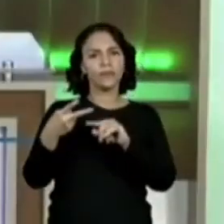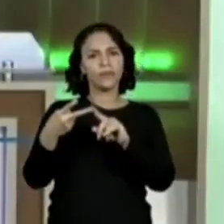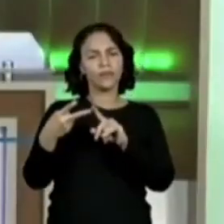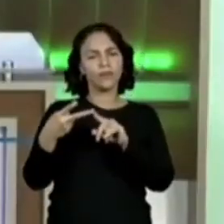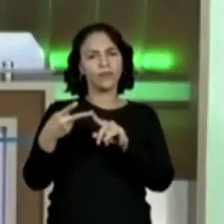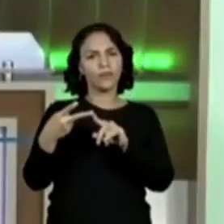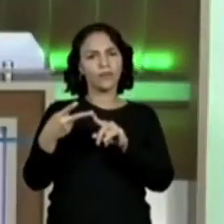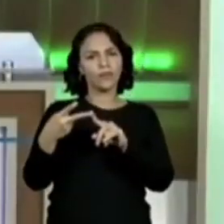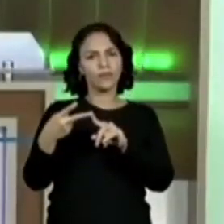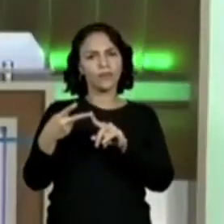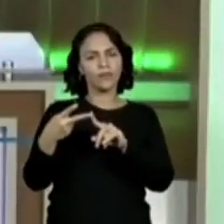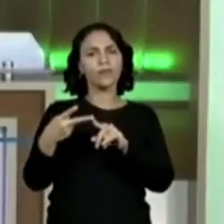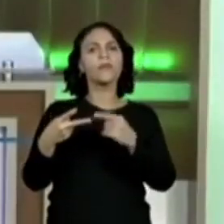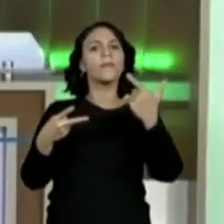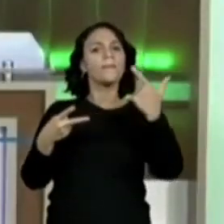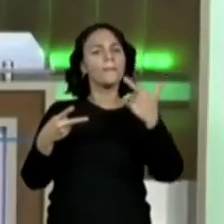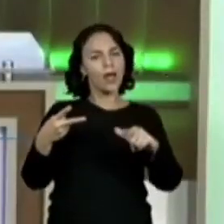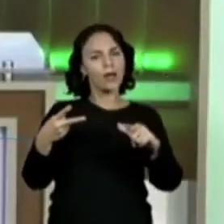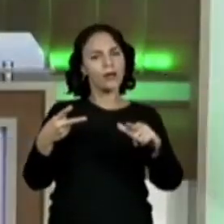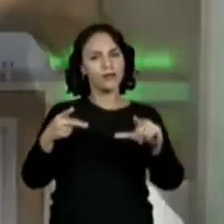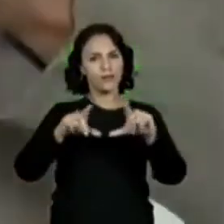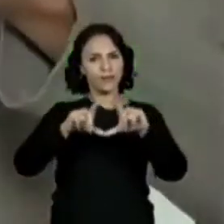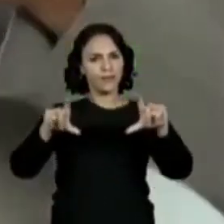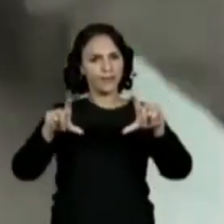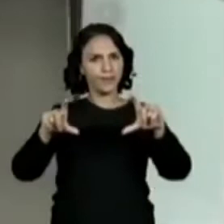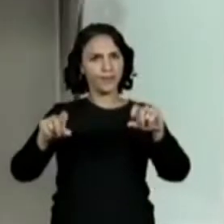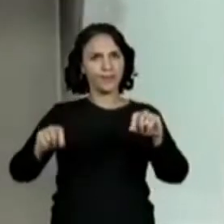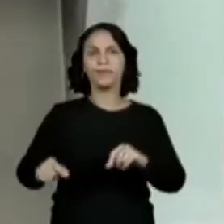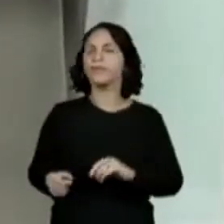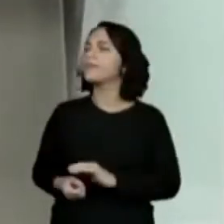Temos aqui mais um envelope. Vamos lá?